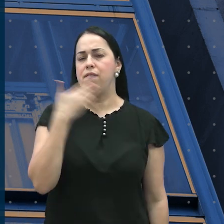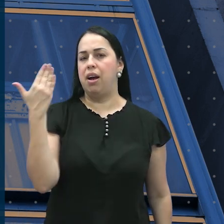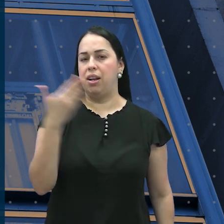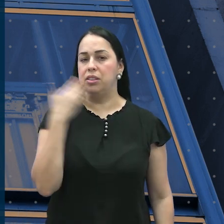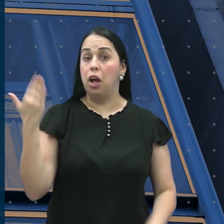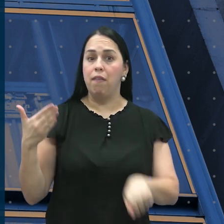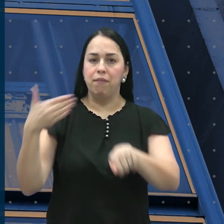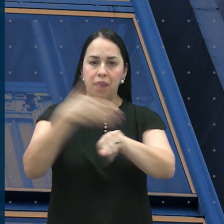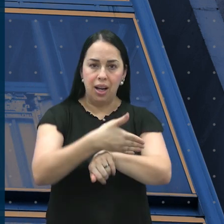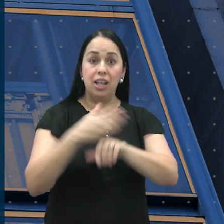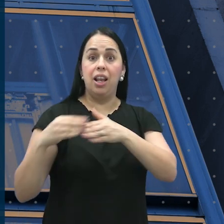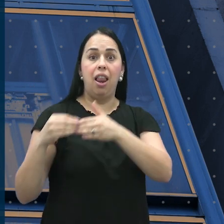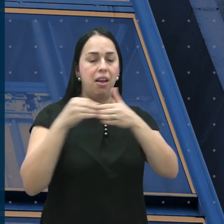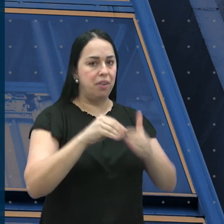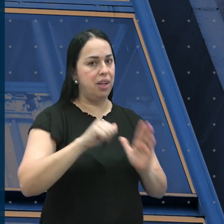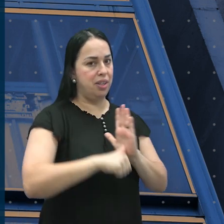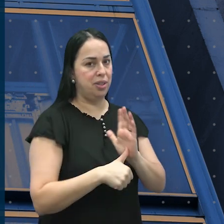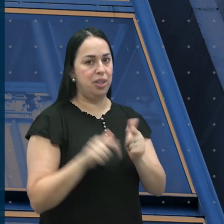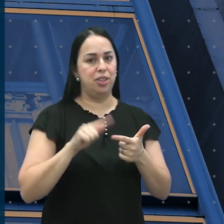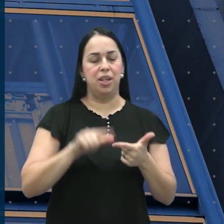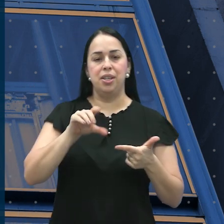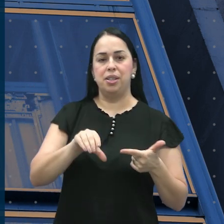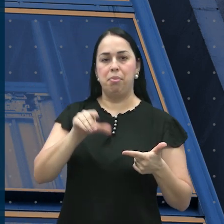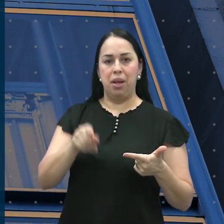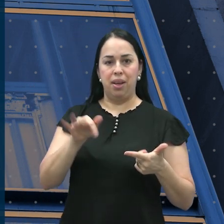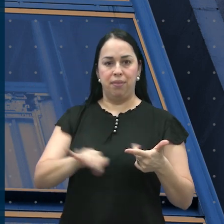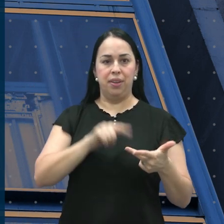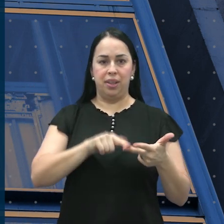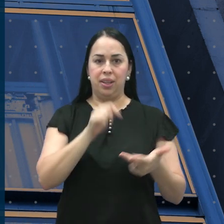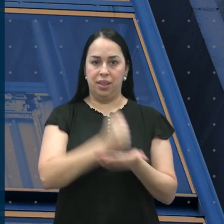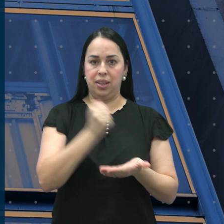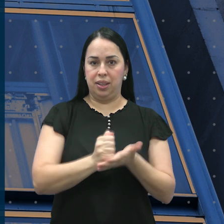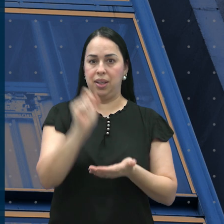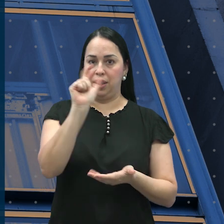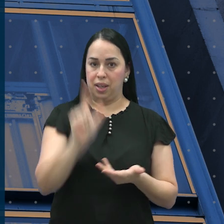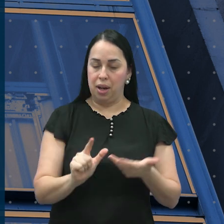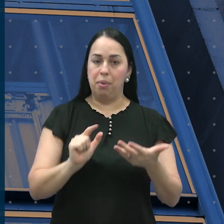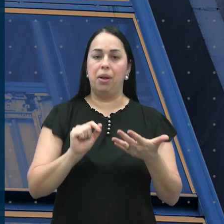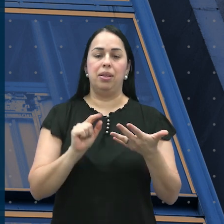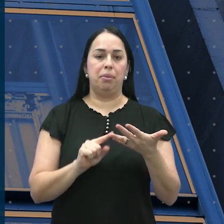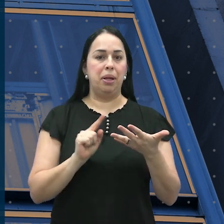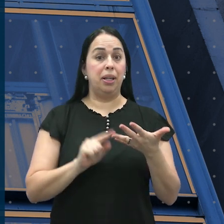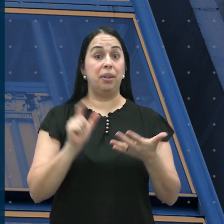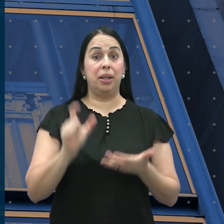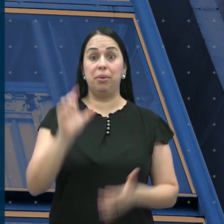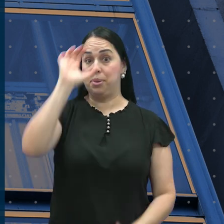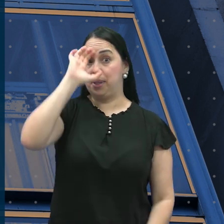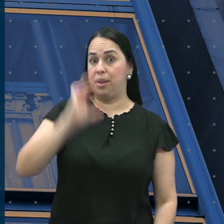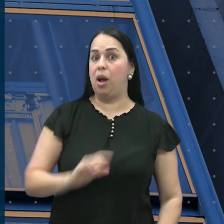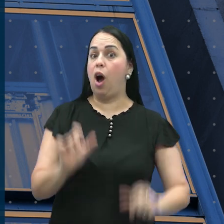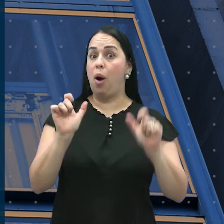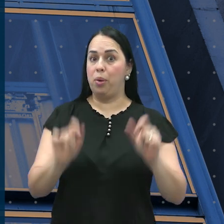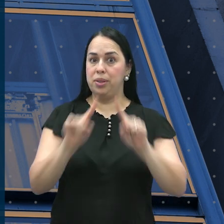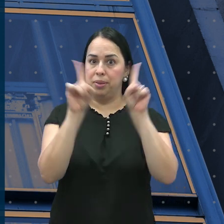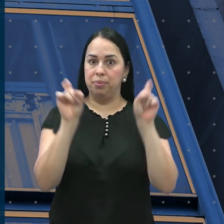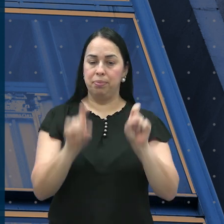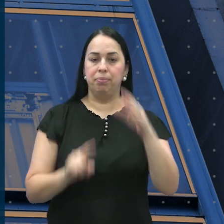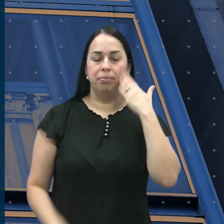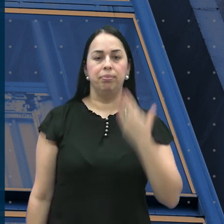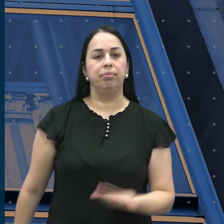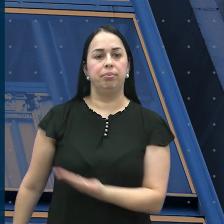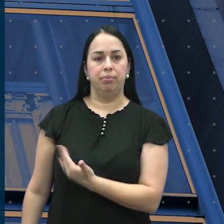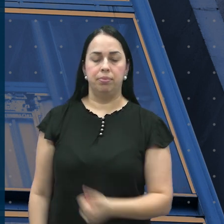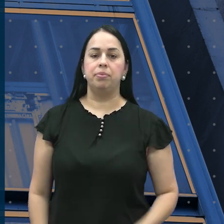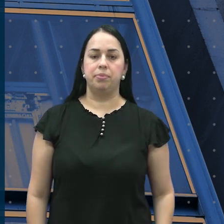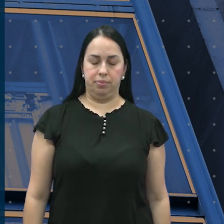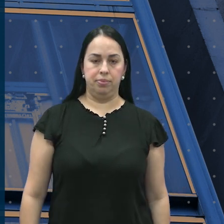é fácil. É só comparecer ao PAT levando RG, CPF, carteira de trabalho e o cartão cidadão. O PAT fica na Praça